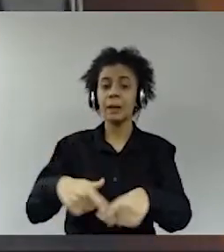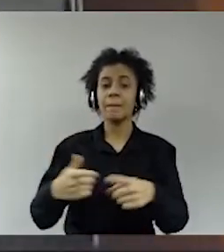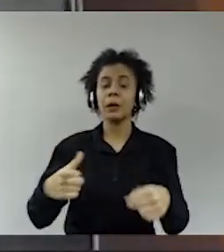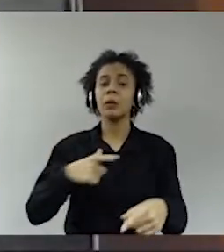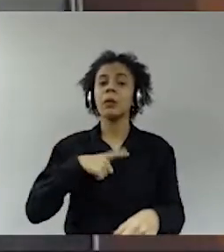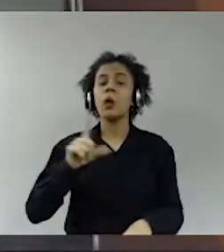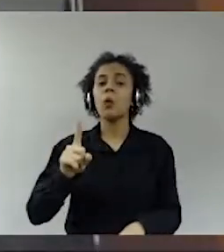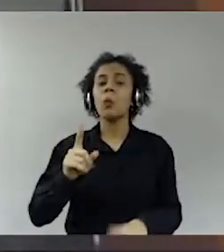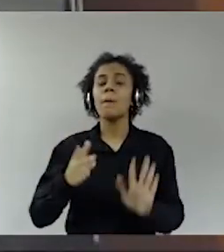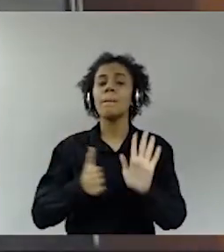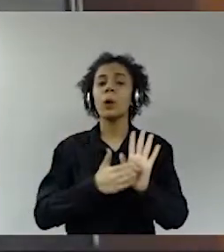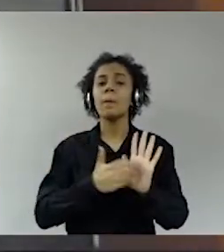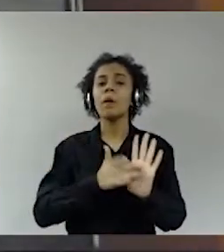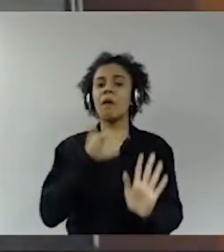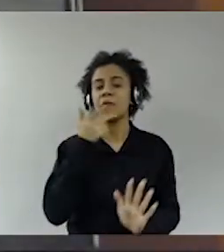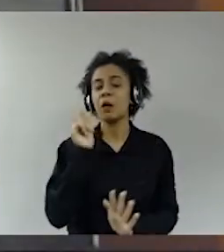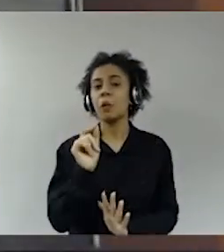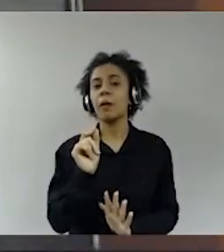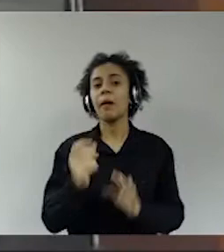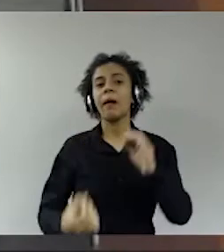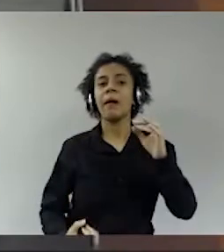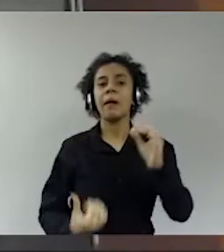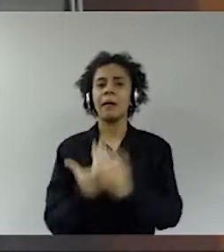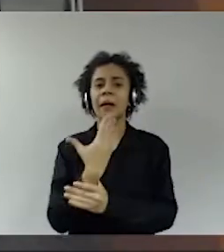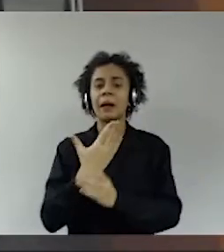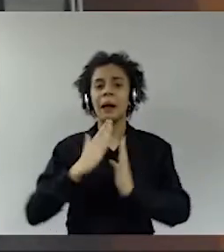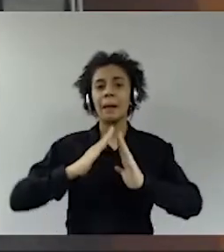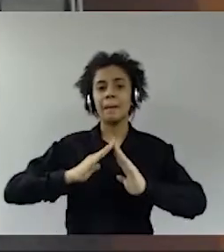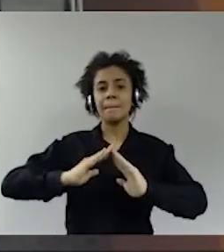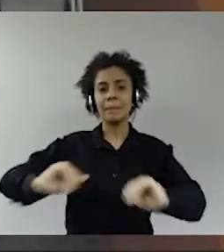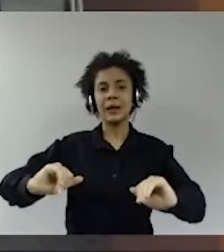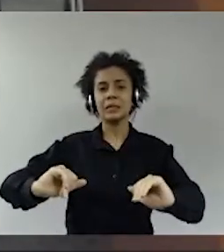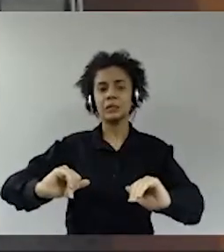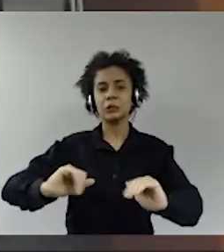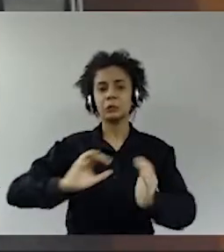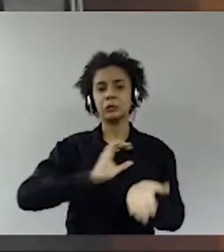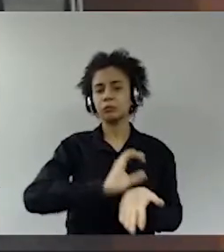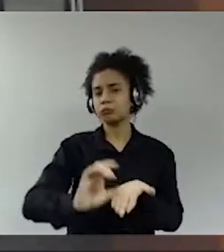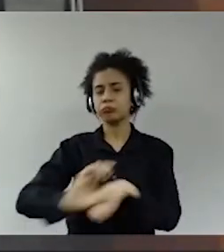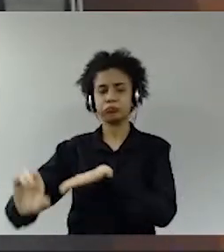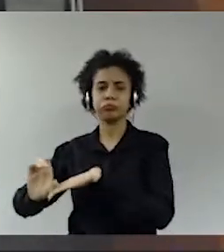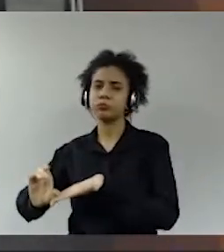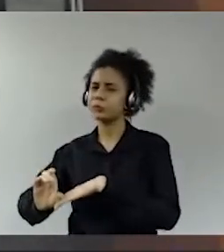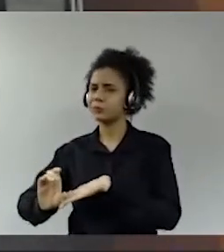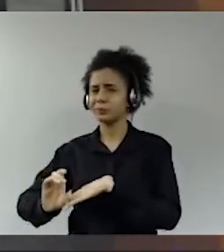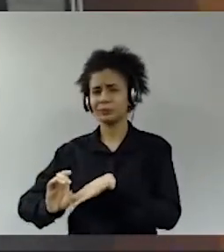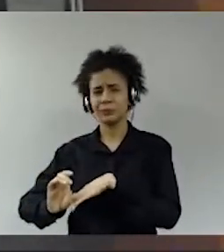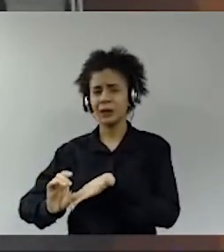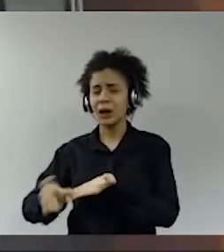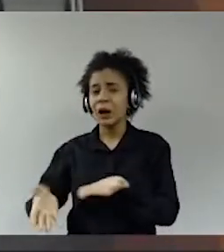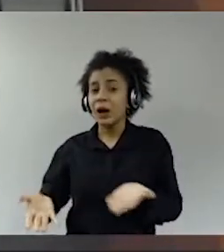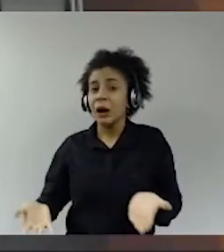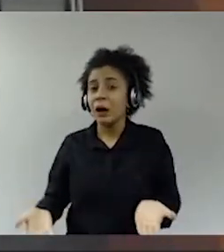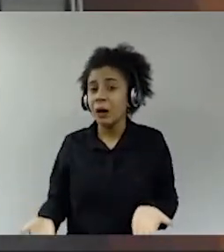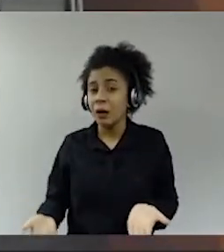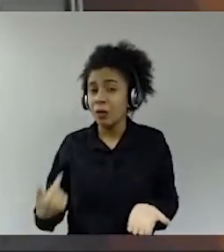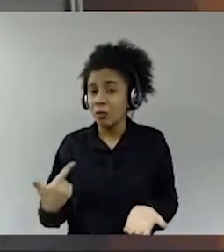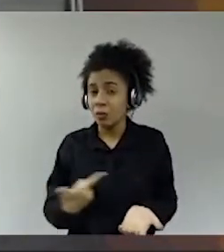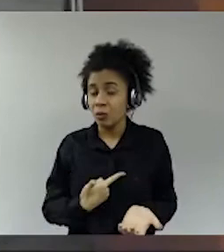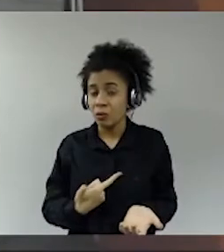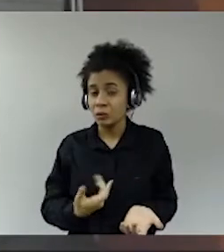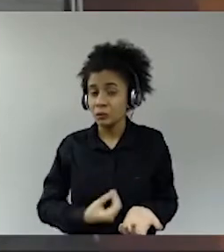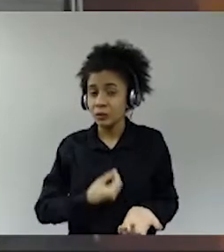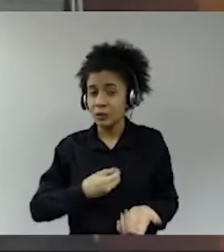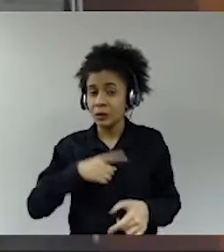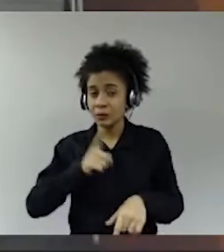por exemplo, pretendendo criar um empréstimo compulsório. Como nós vivemos numa situação em que o exercício